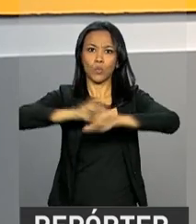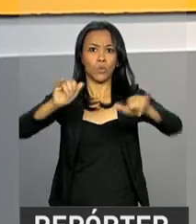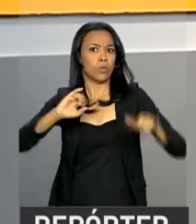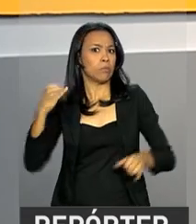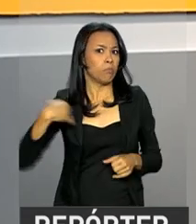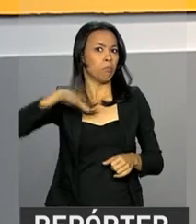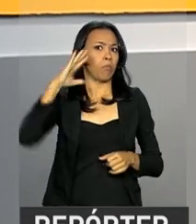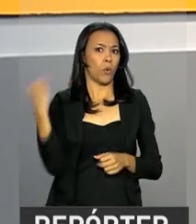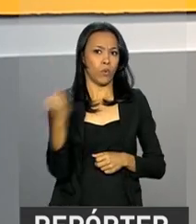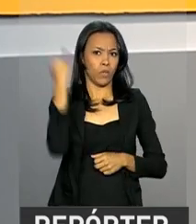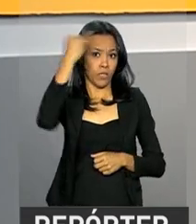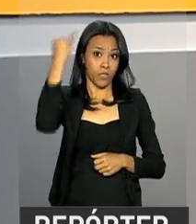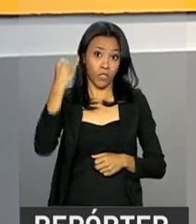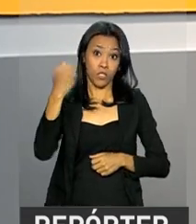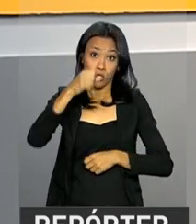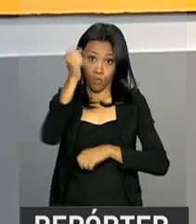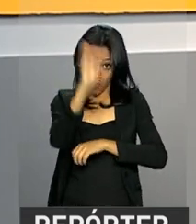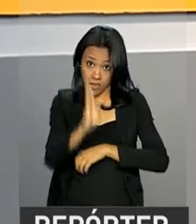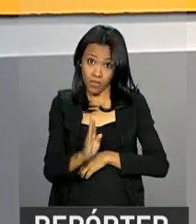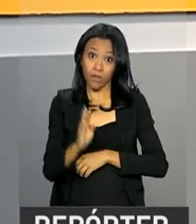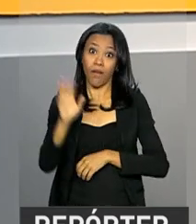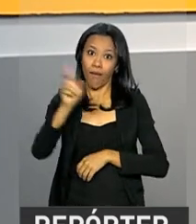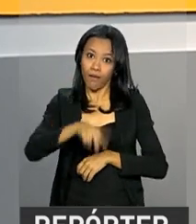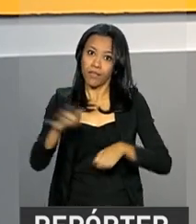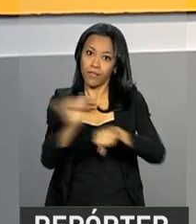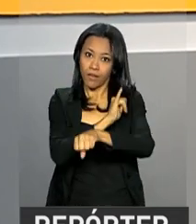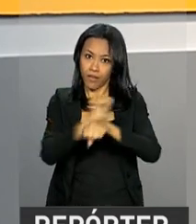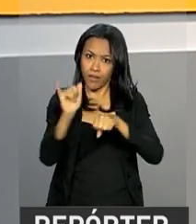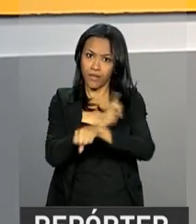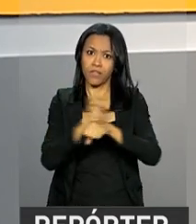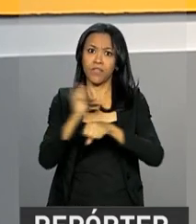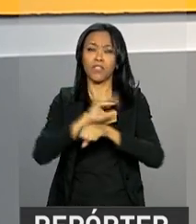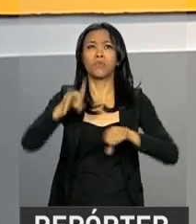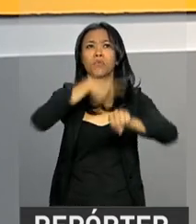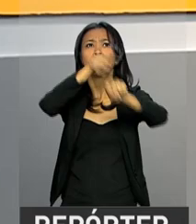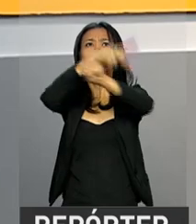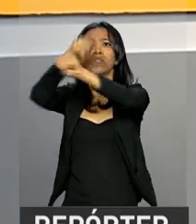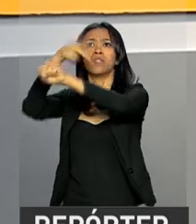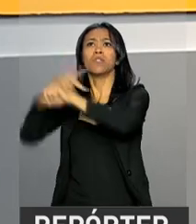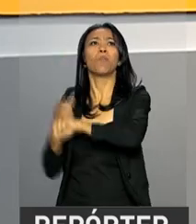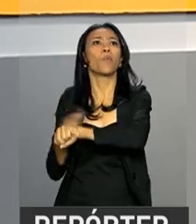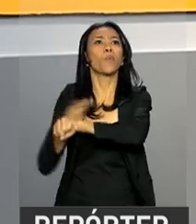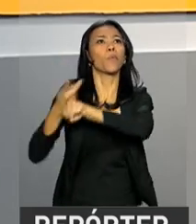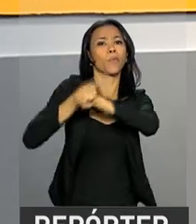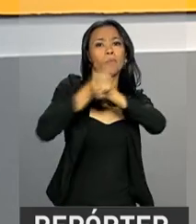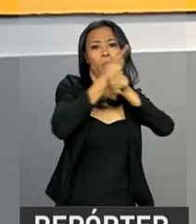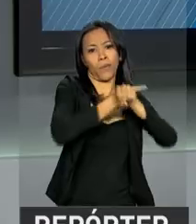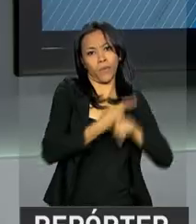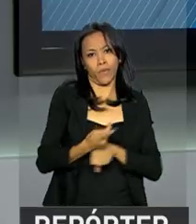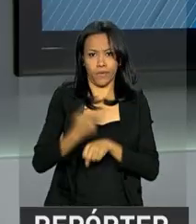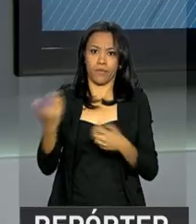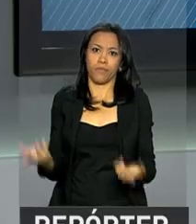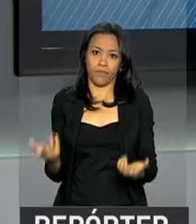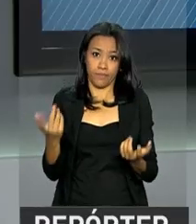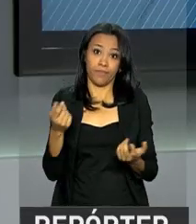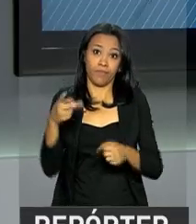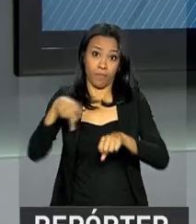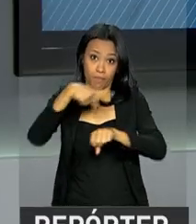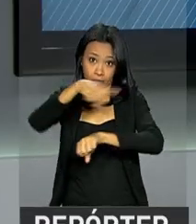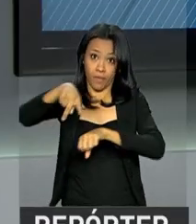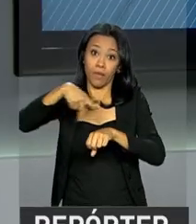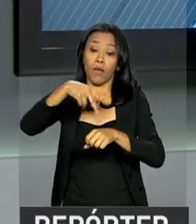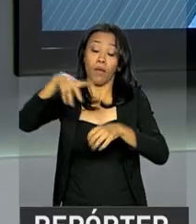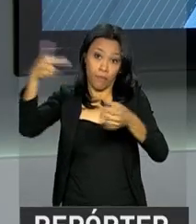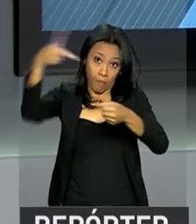o Brasil em uma posição estratégica frente à grande demanda mundial por fontes geradoras de energia. Com a terceira rodada